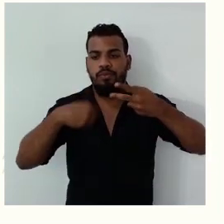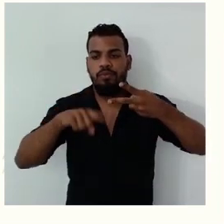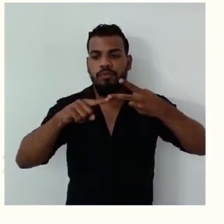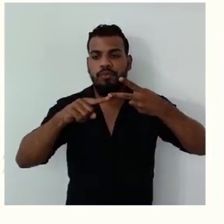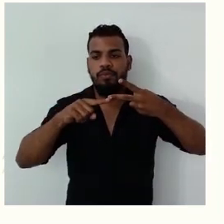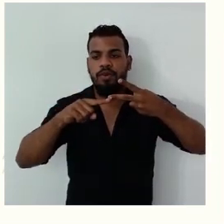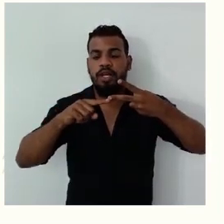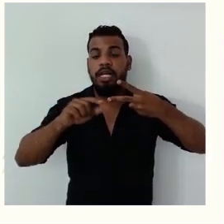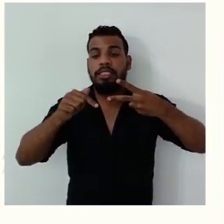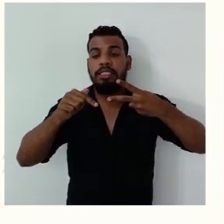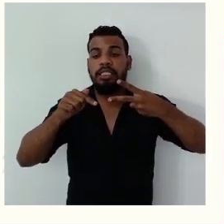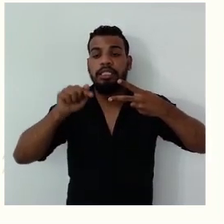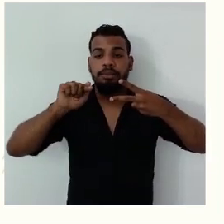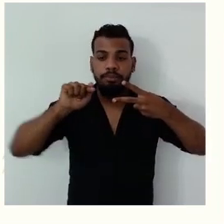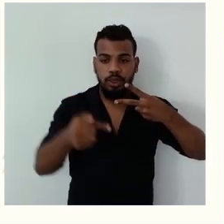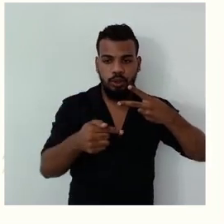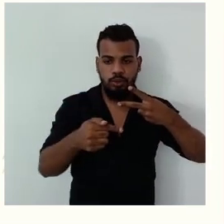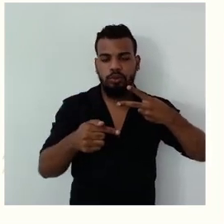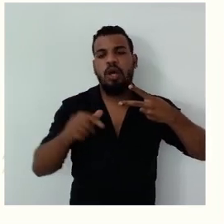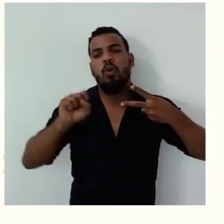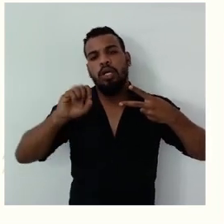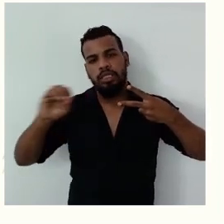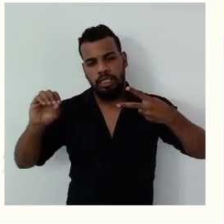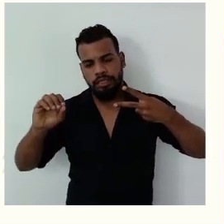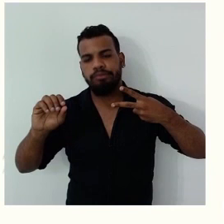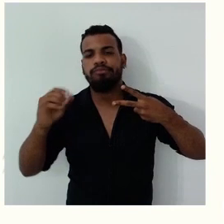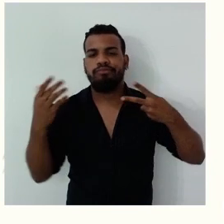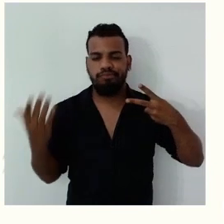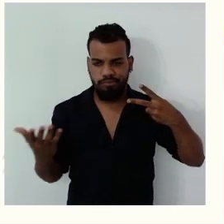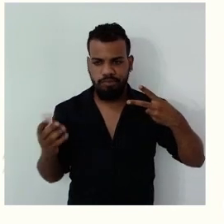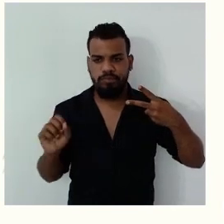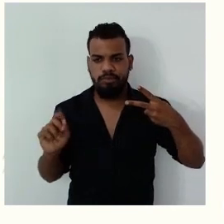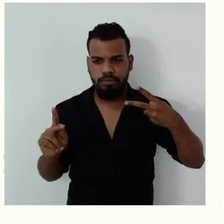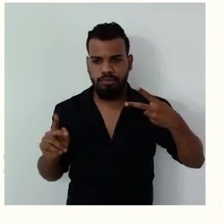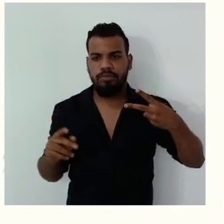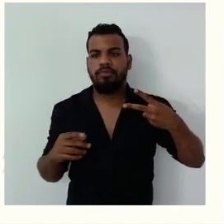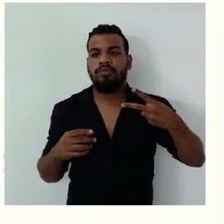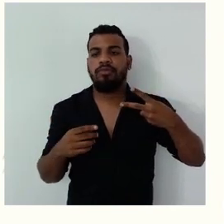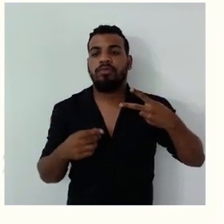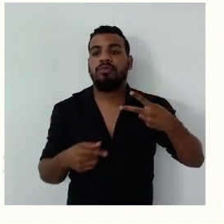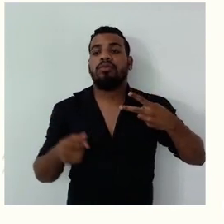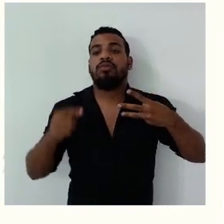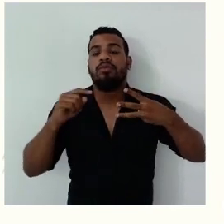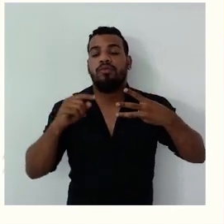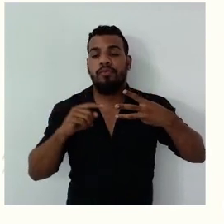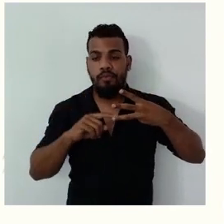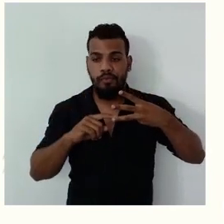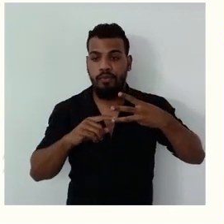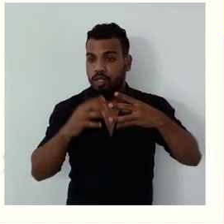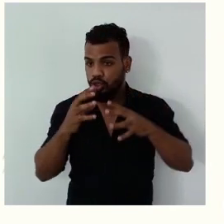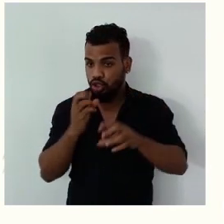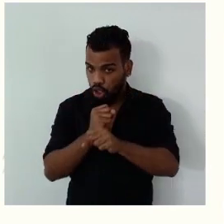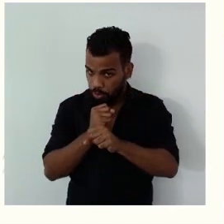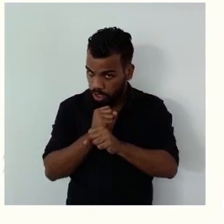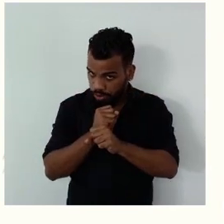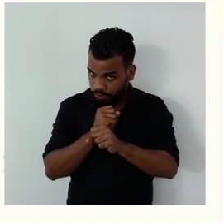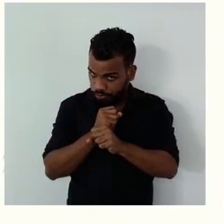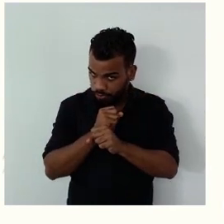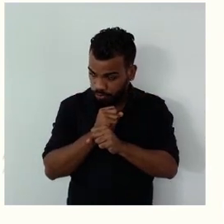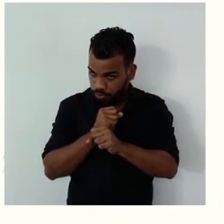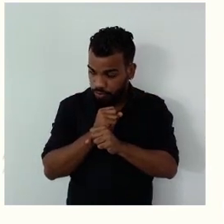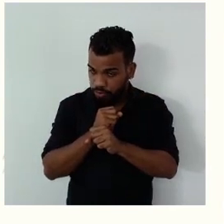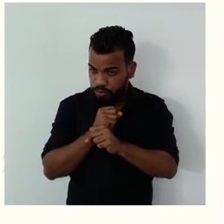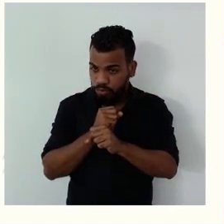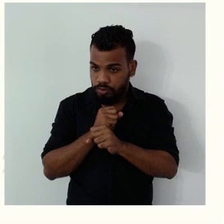vendeu 80%. Então, 80% de 7.000 equivale a quanto? Você vai somar o valor que falta